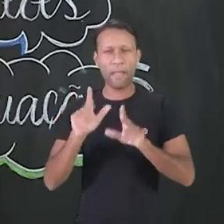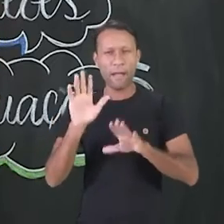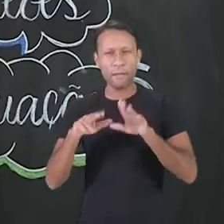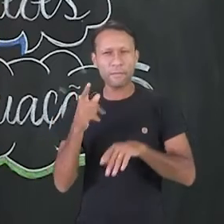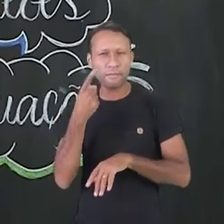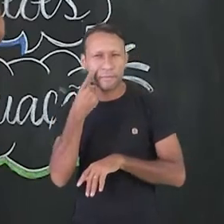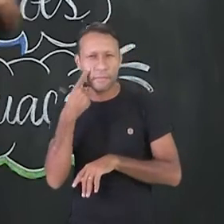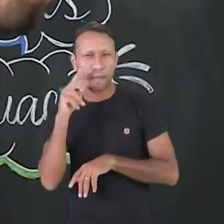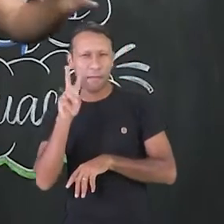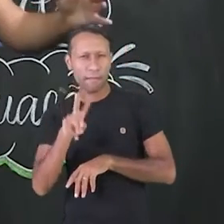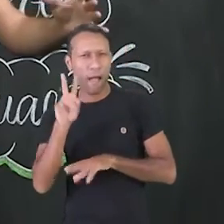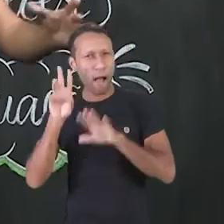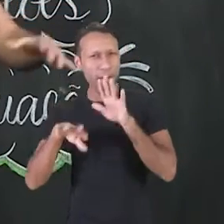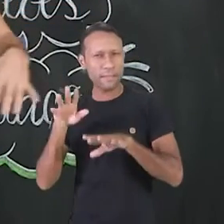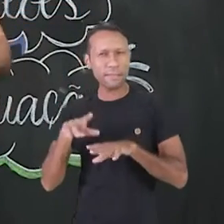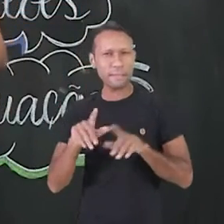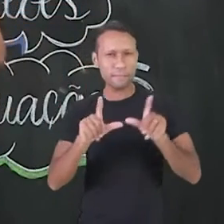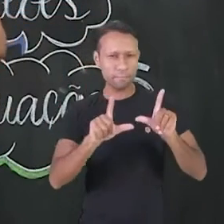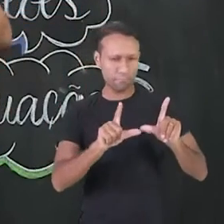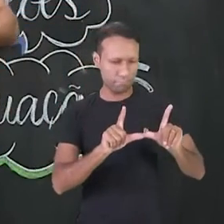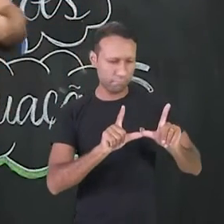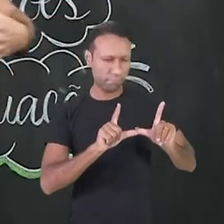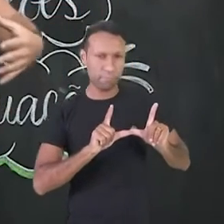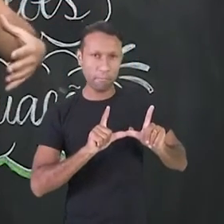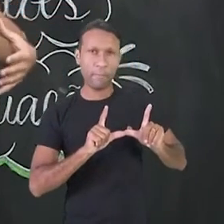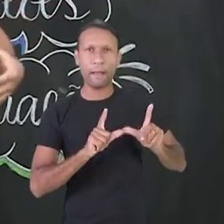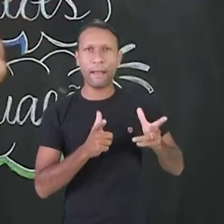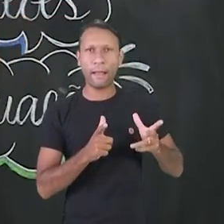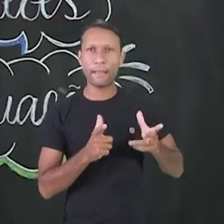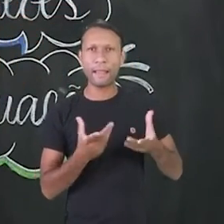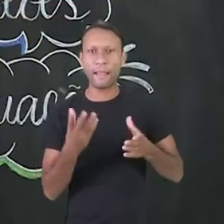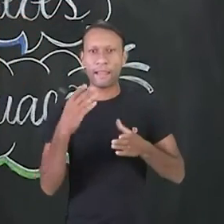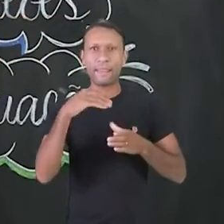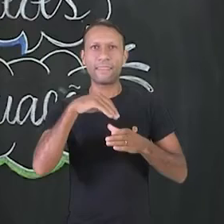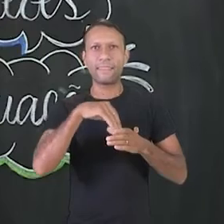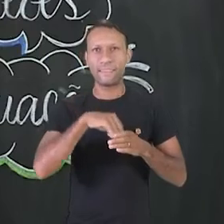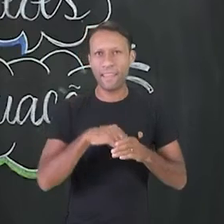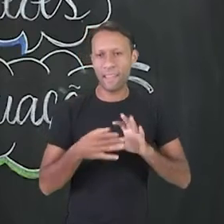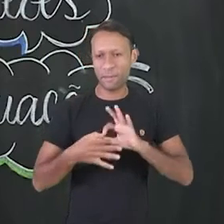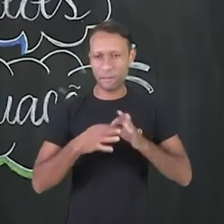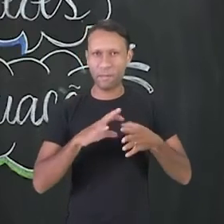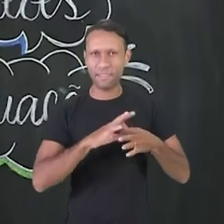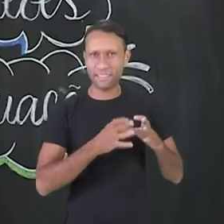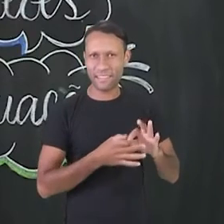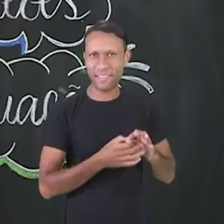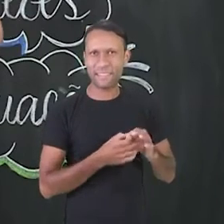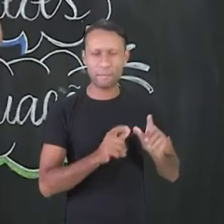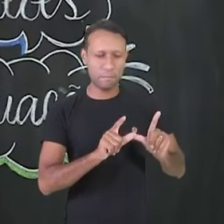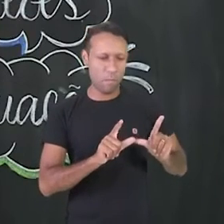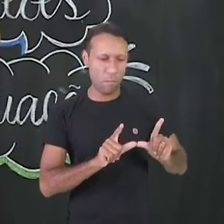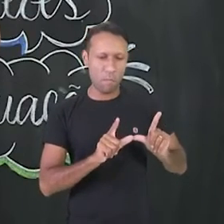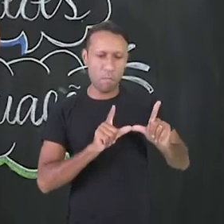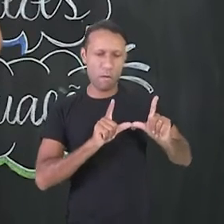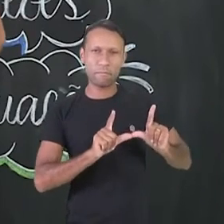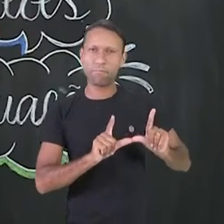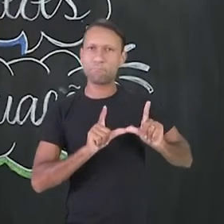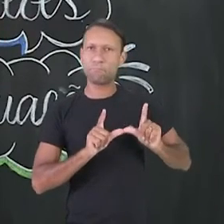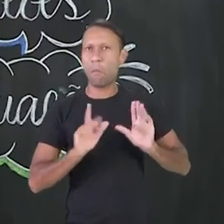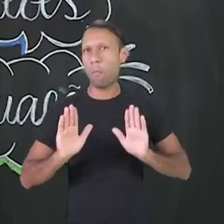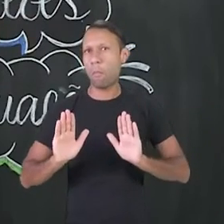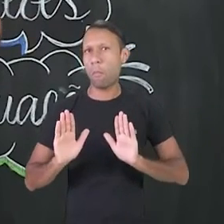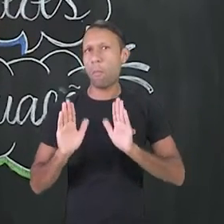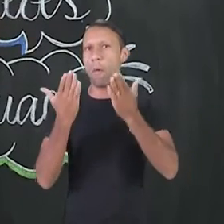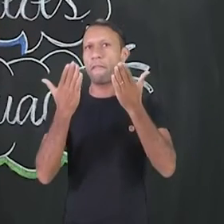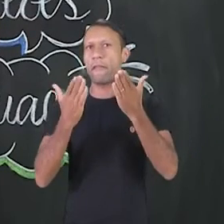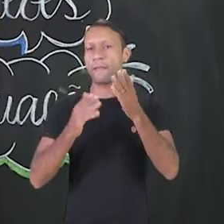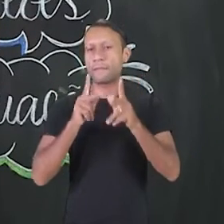você vai ter um plano geral, que é quando você percebe o cenário, o contexto, por exemplo, um quadrinho que mostre de forma muito ampla o cenário de uma